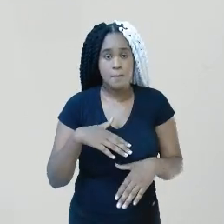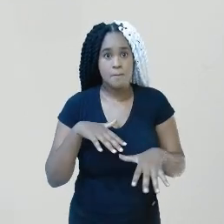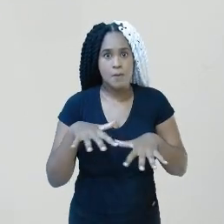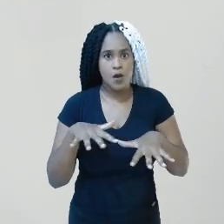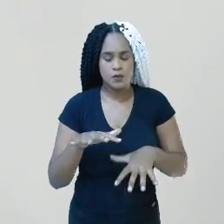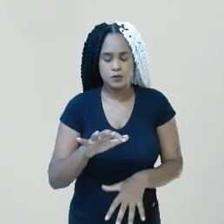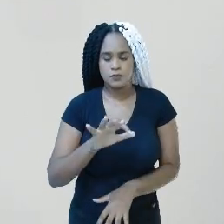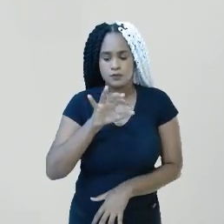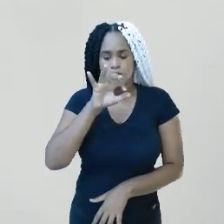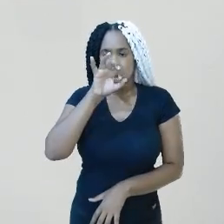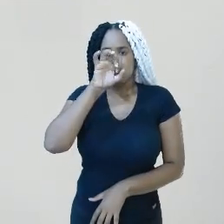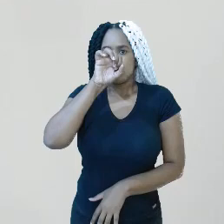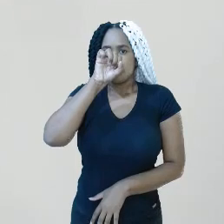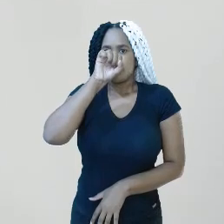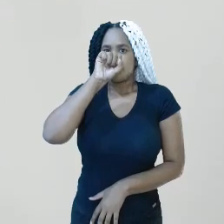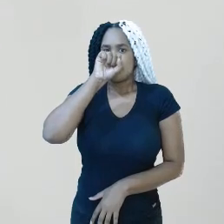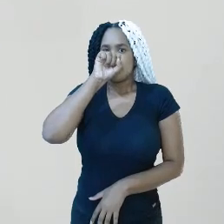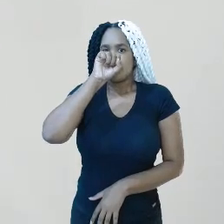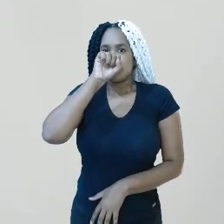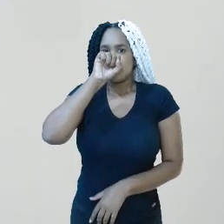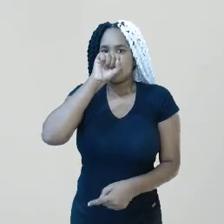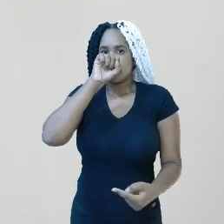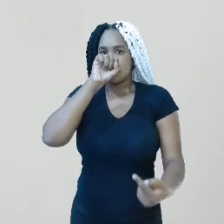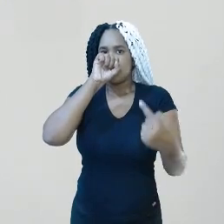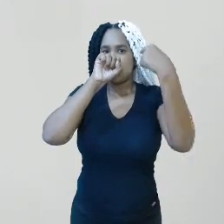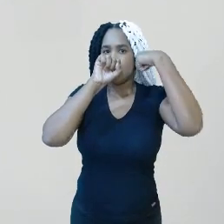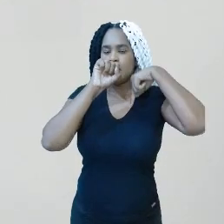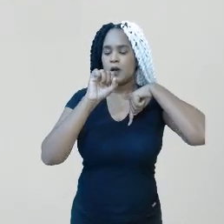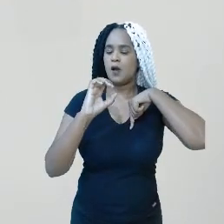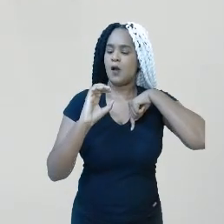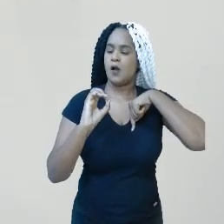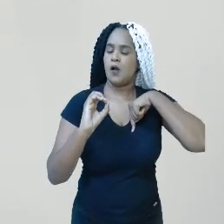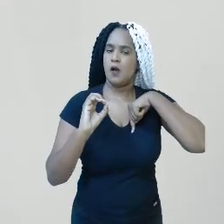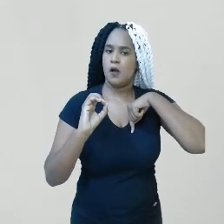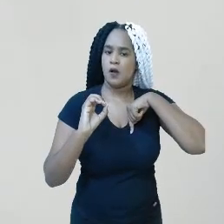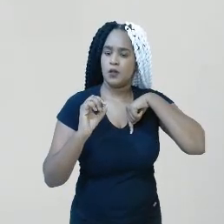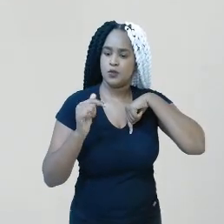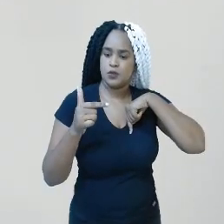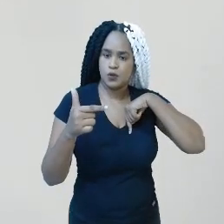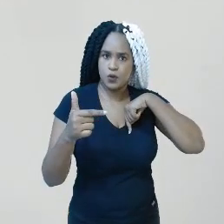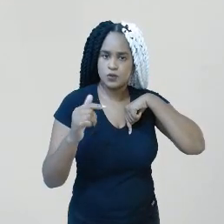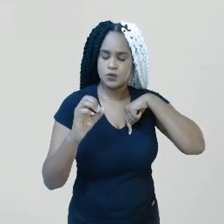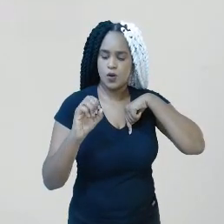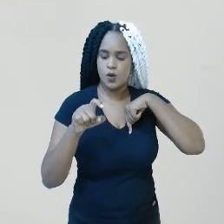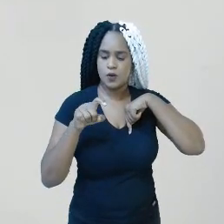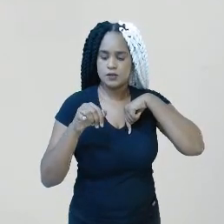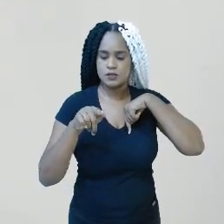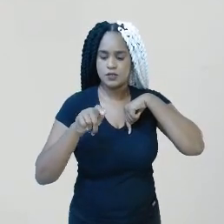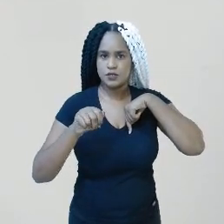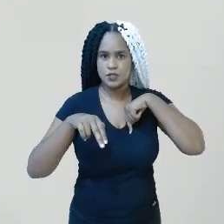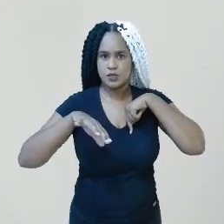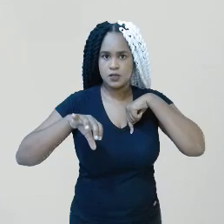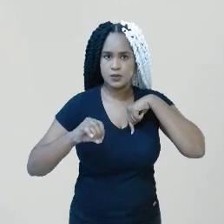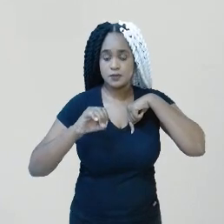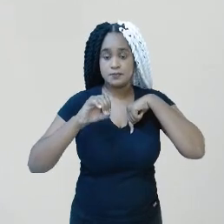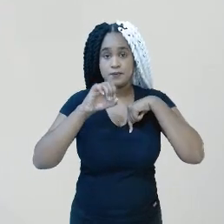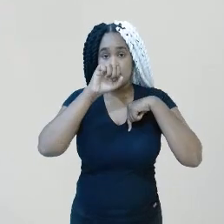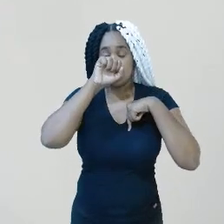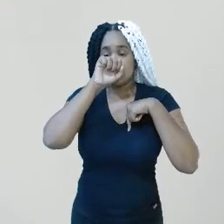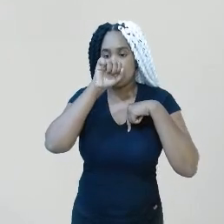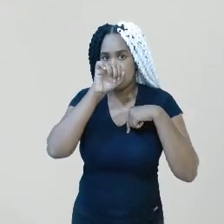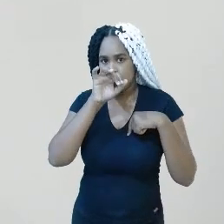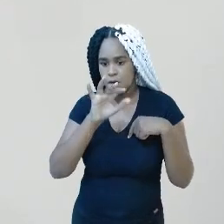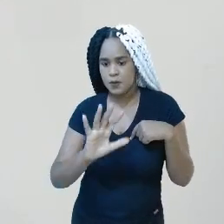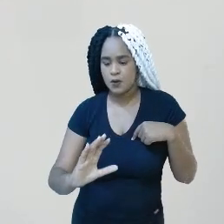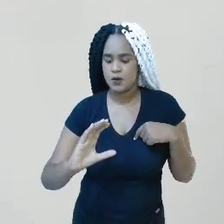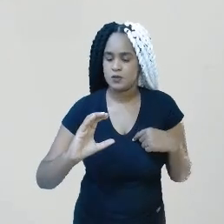respiração, a gente coloca para dentro da gente o oxigênio e joga para fora do nosso corpo o gás carbônico, que é um gás